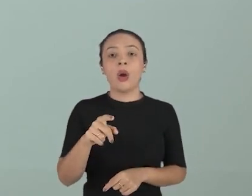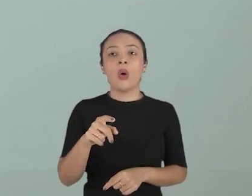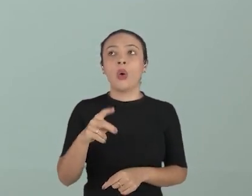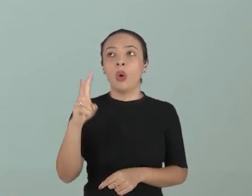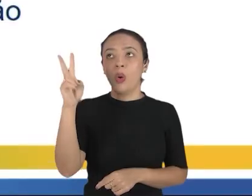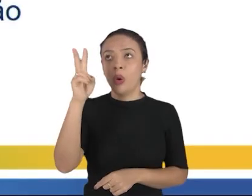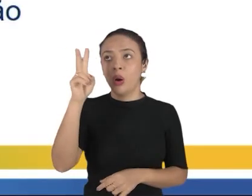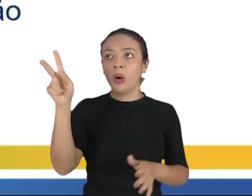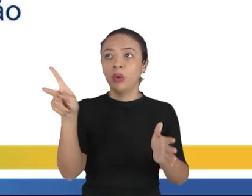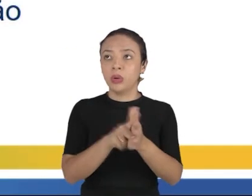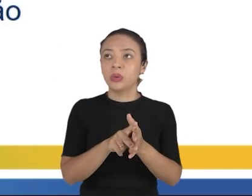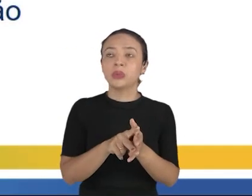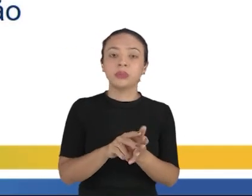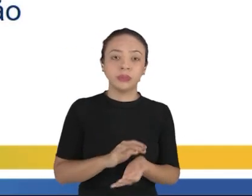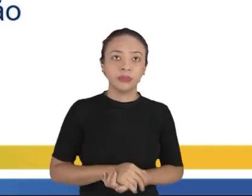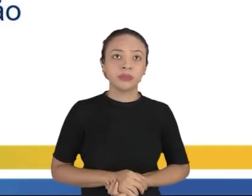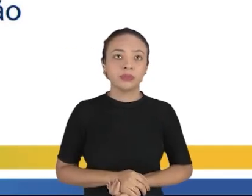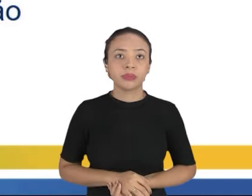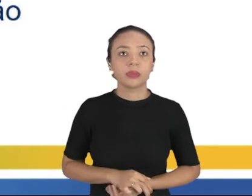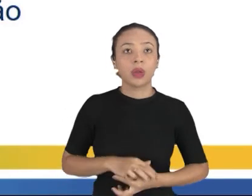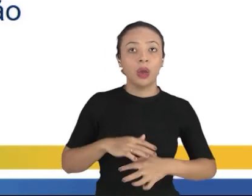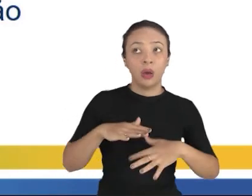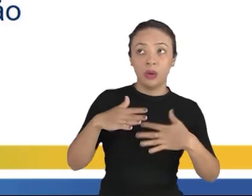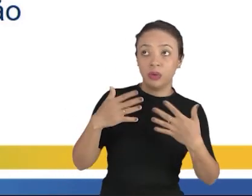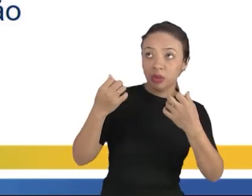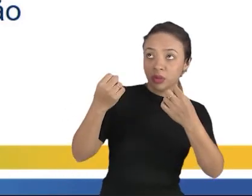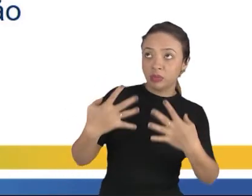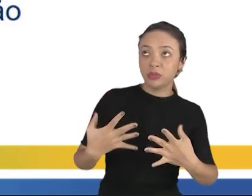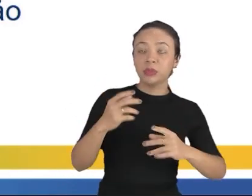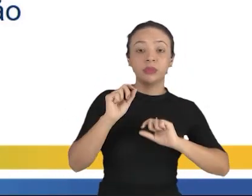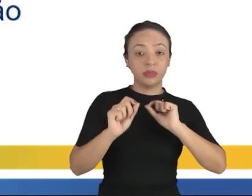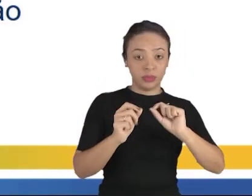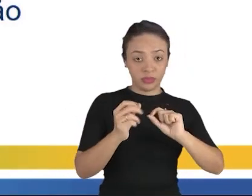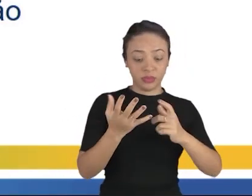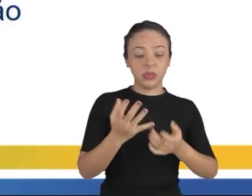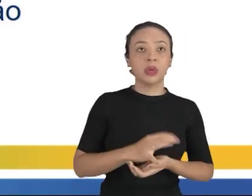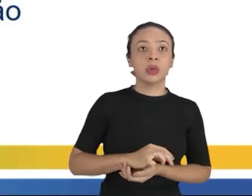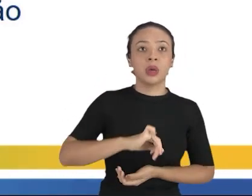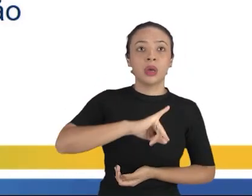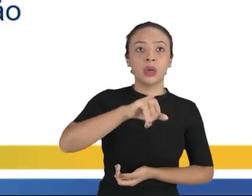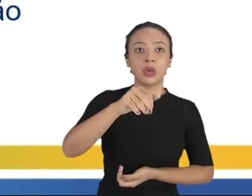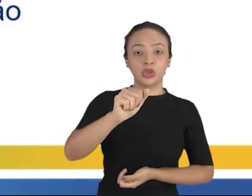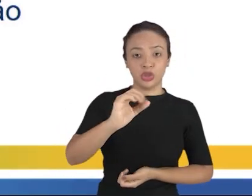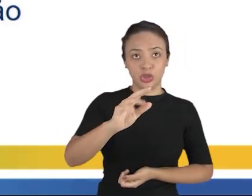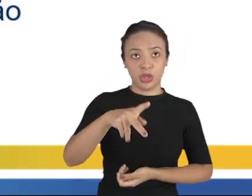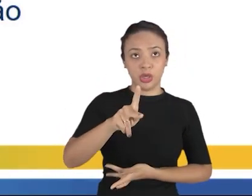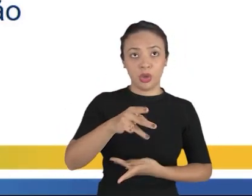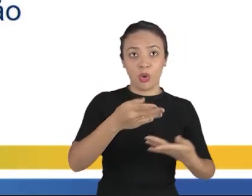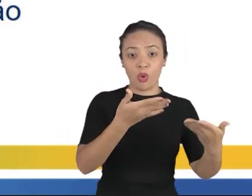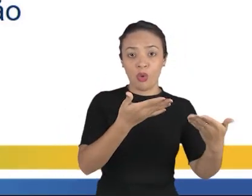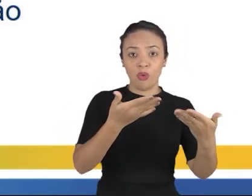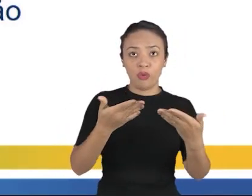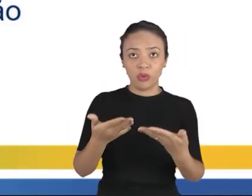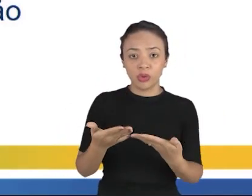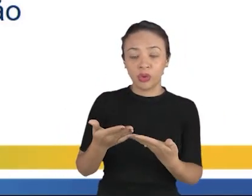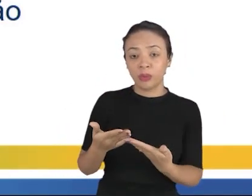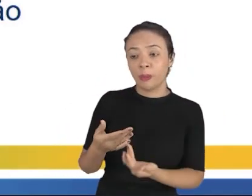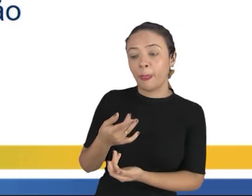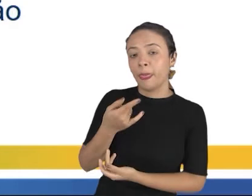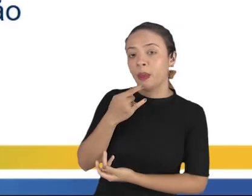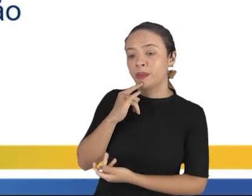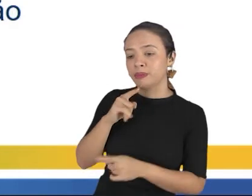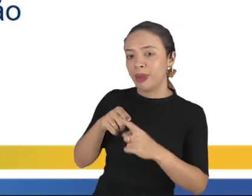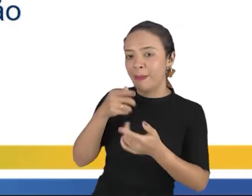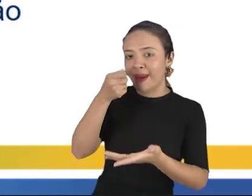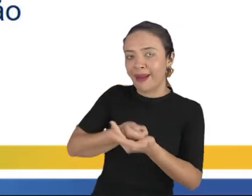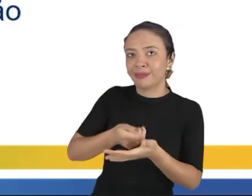pelo Halloween. Então reza a lenda irlandesa que Jack, o miserável, convidou o diabo para tomar uma bebida e não queria pagar